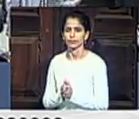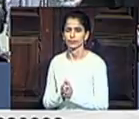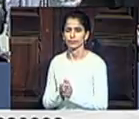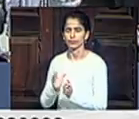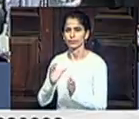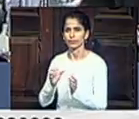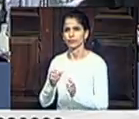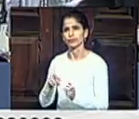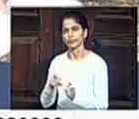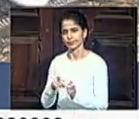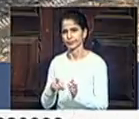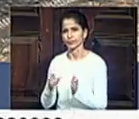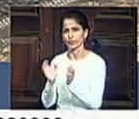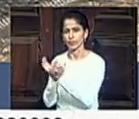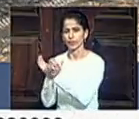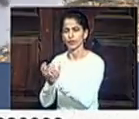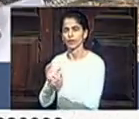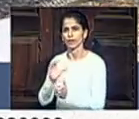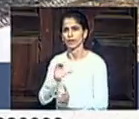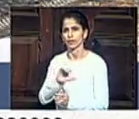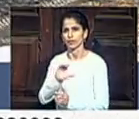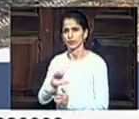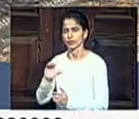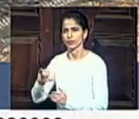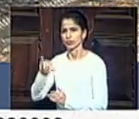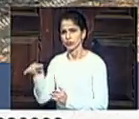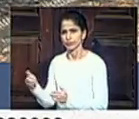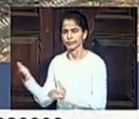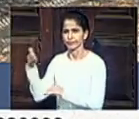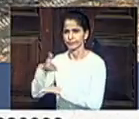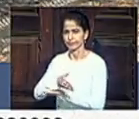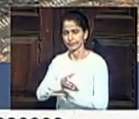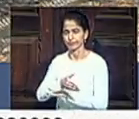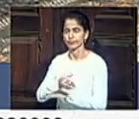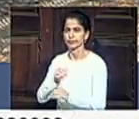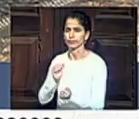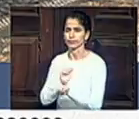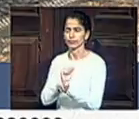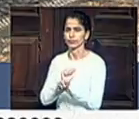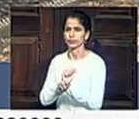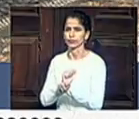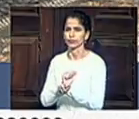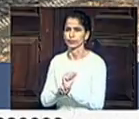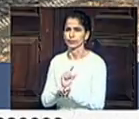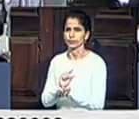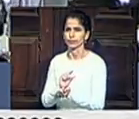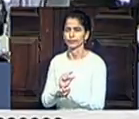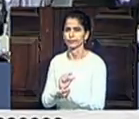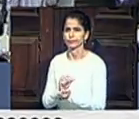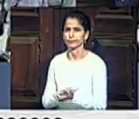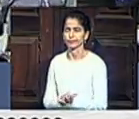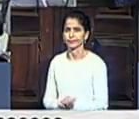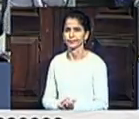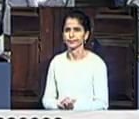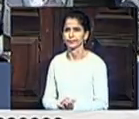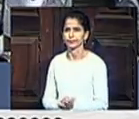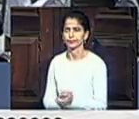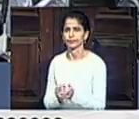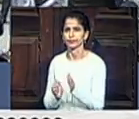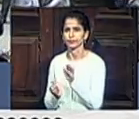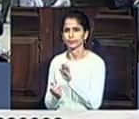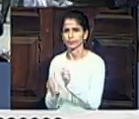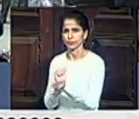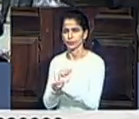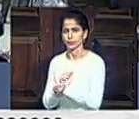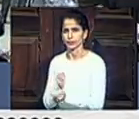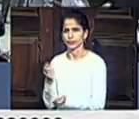da CCJ, o deputado Edson Albertazzi, está chegando aqui. De 30 segundos para Vossa Excelência, se puder esperá-lo. A presidência suspende a sessão por 2